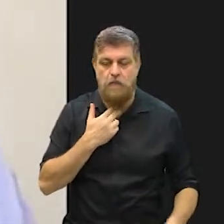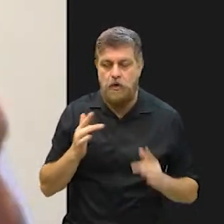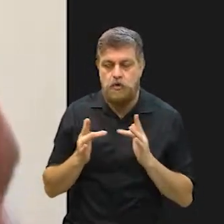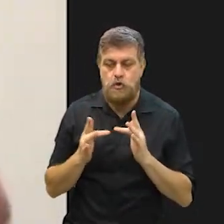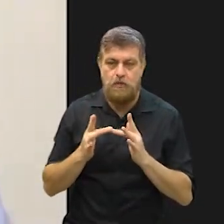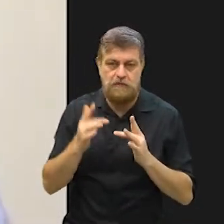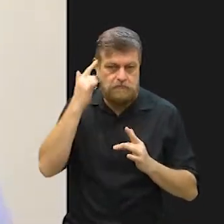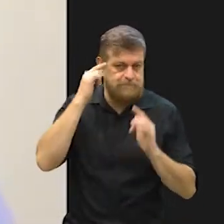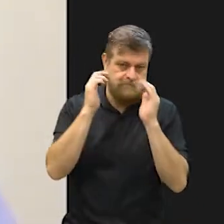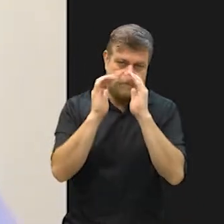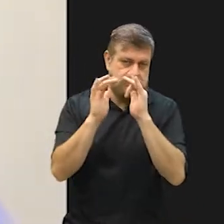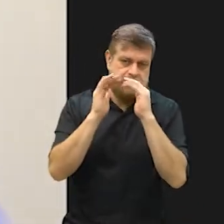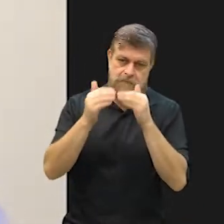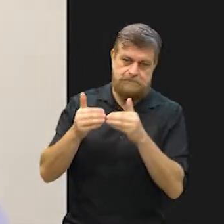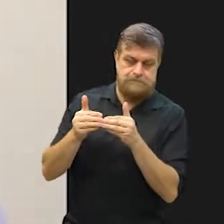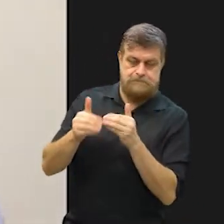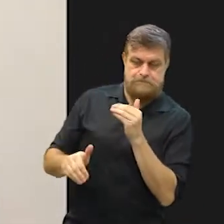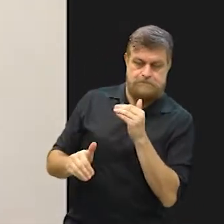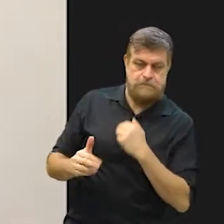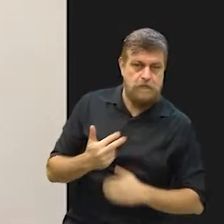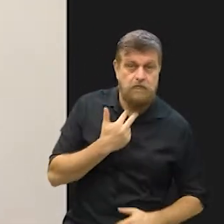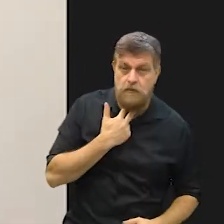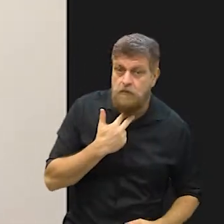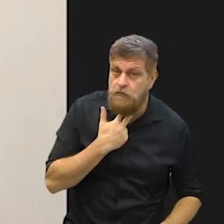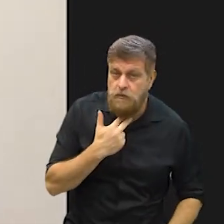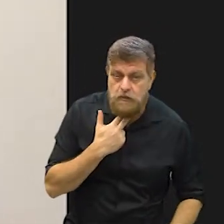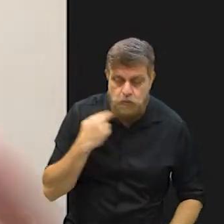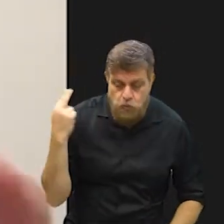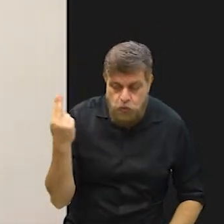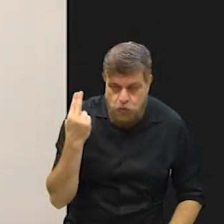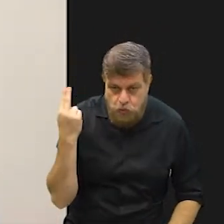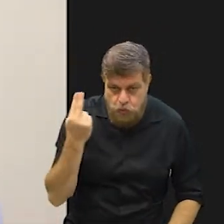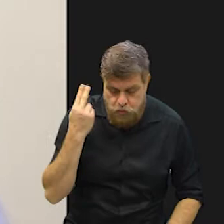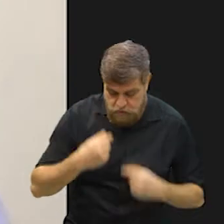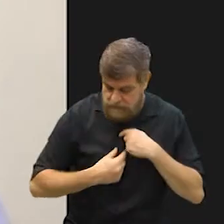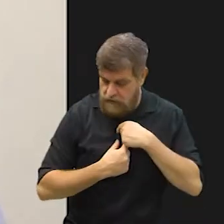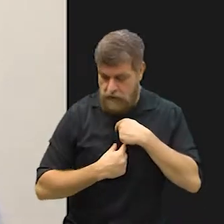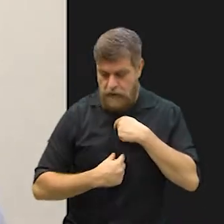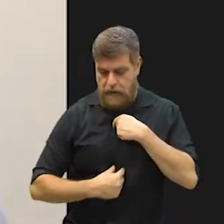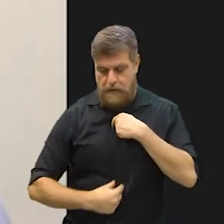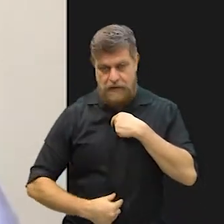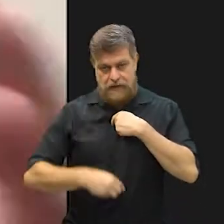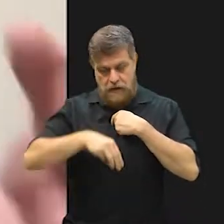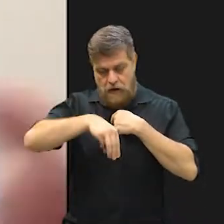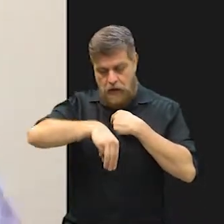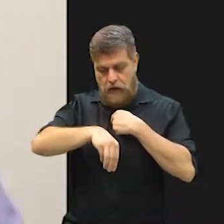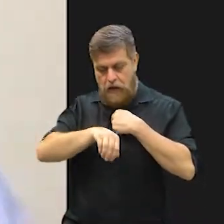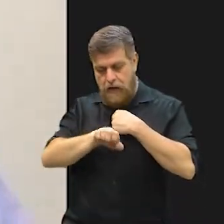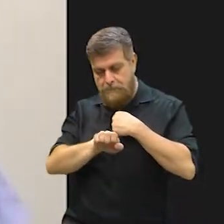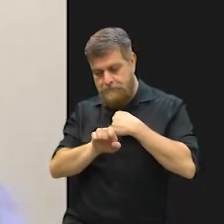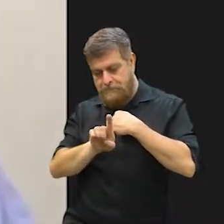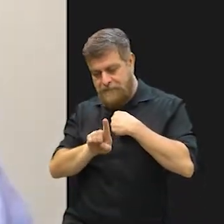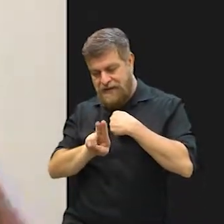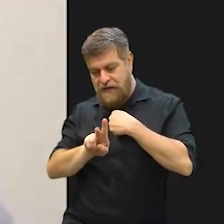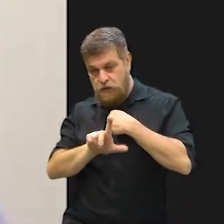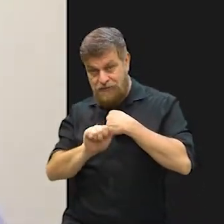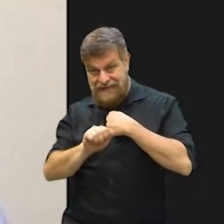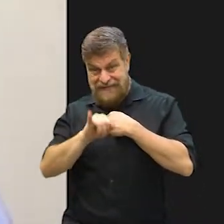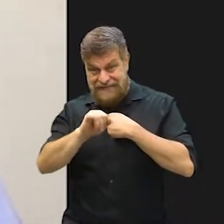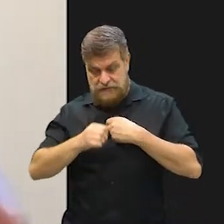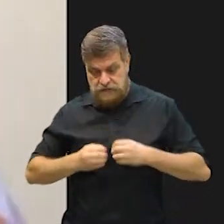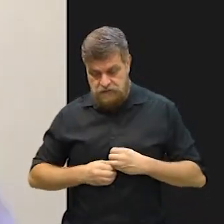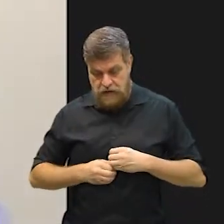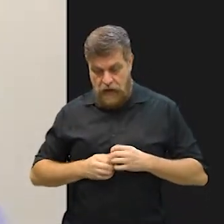contato com o sistema nervoso e com a medula, né? Então, se a gente deixar essa coluna do